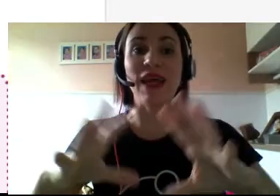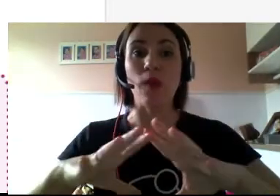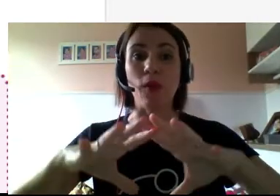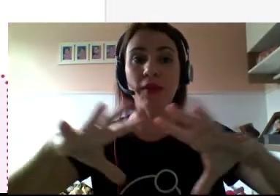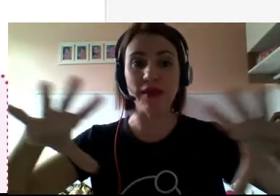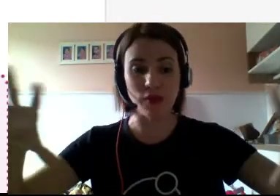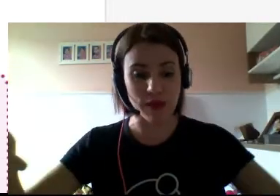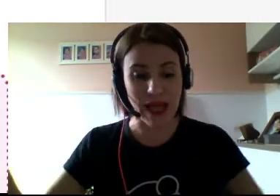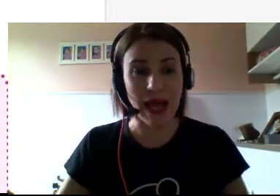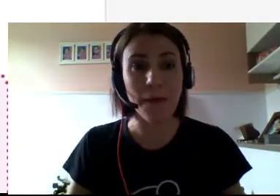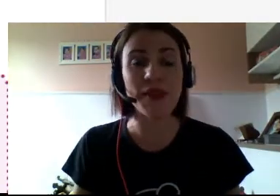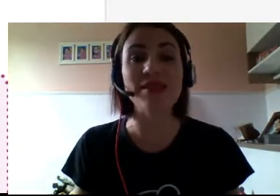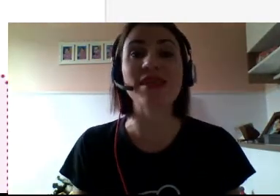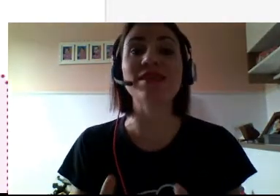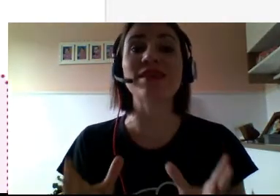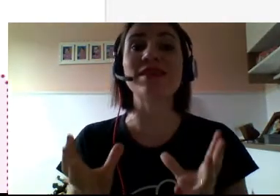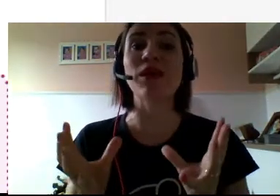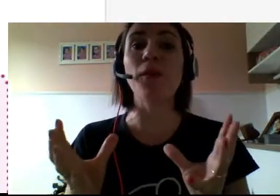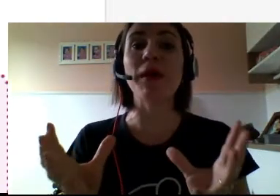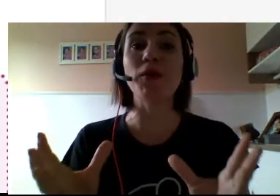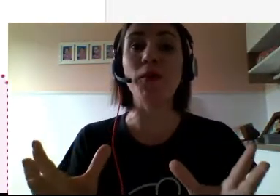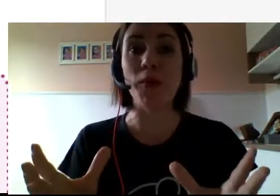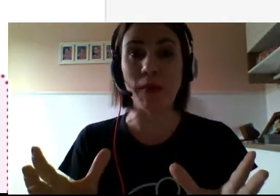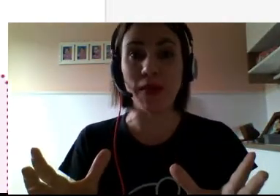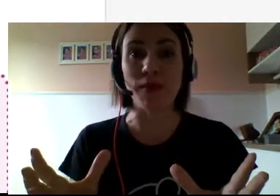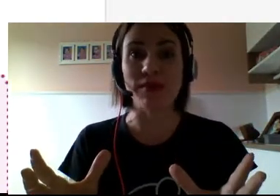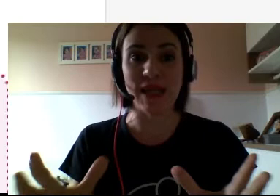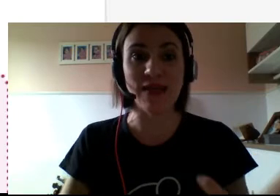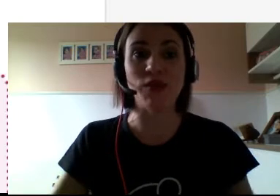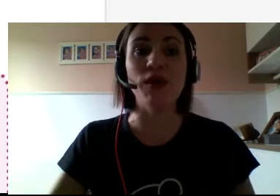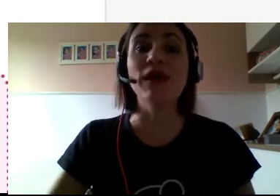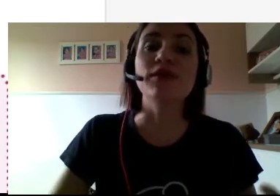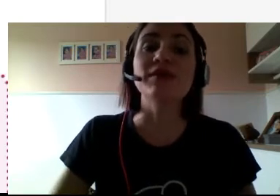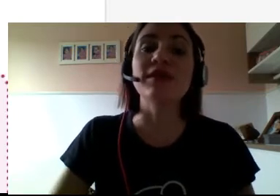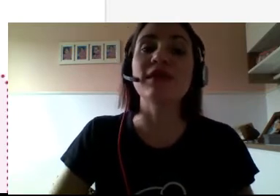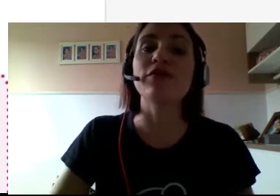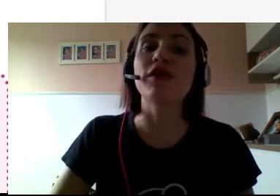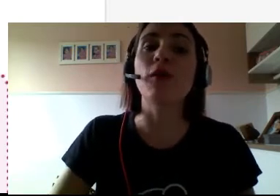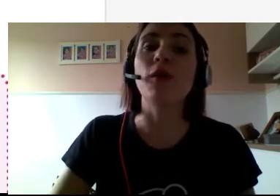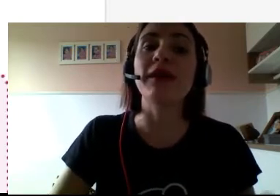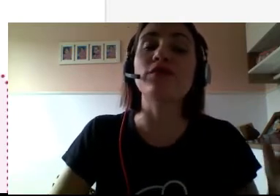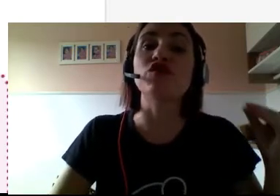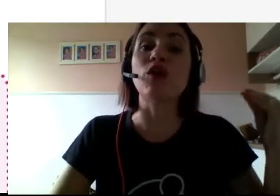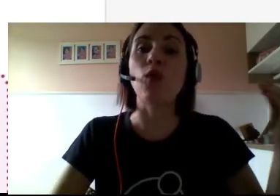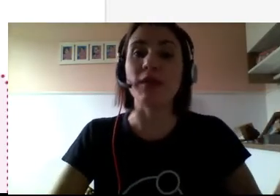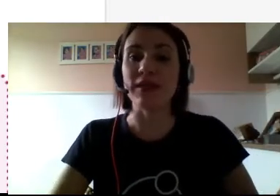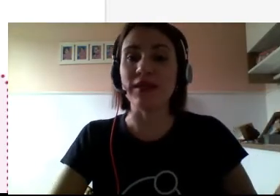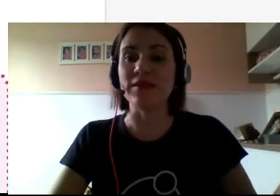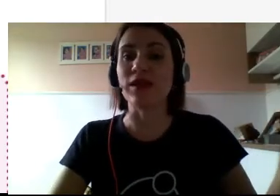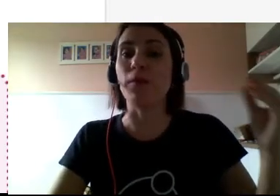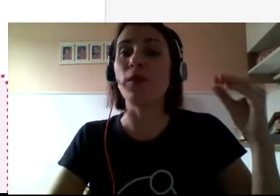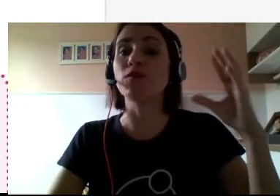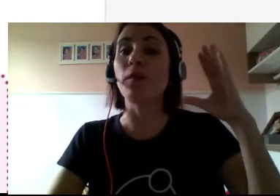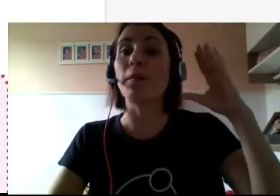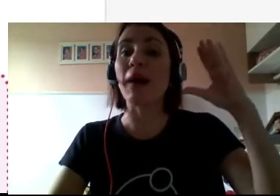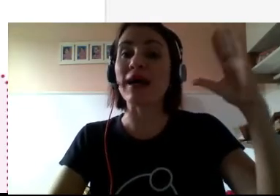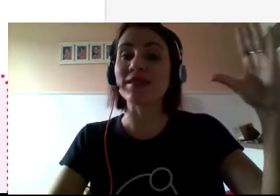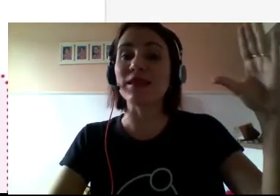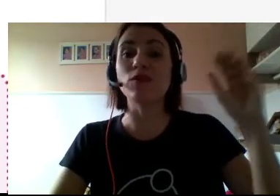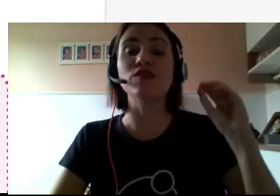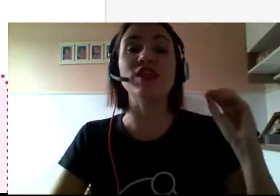realidade né é o momento da apresentação para o público certo e o que significa um momento de